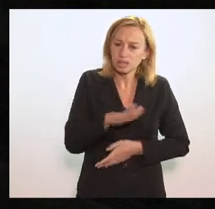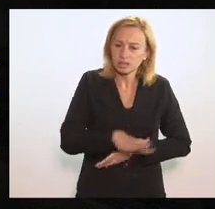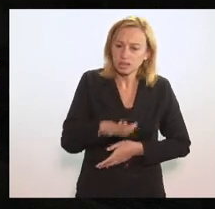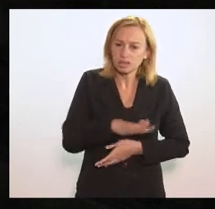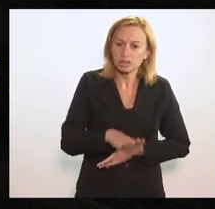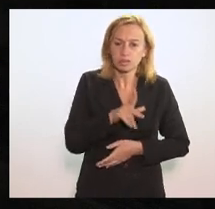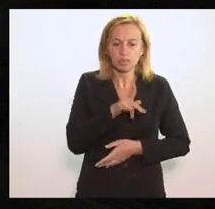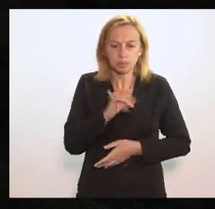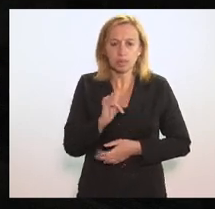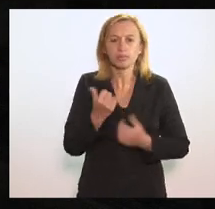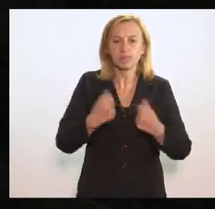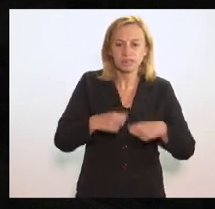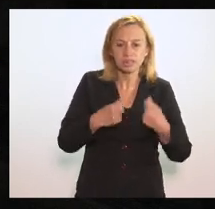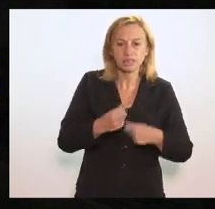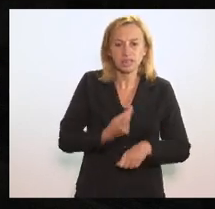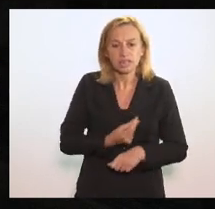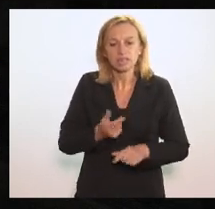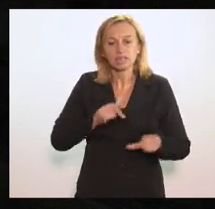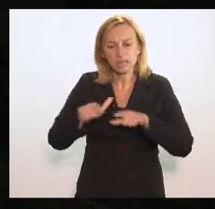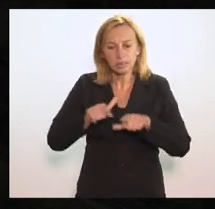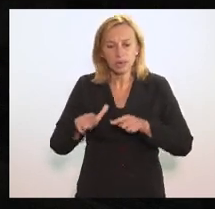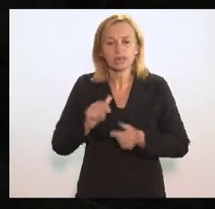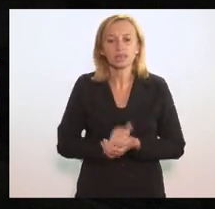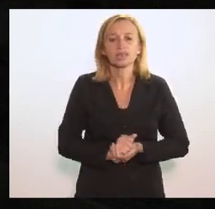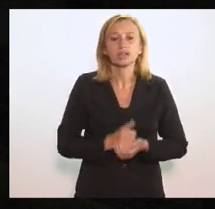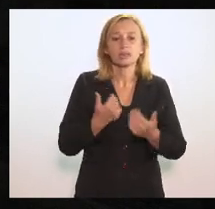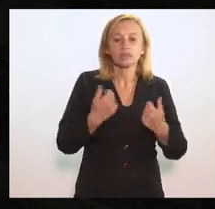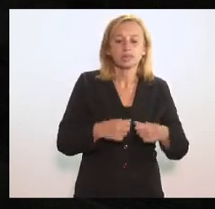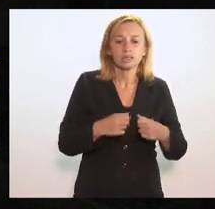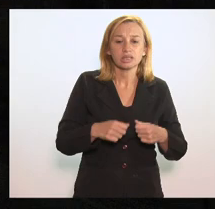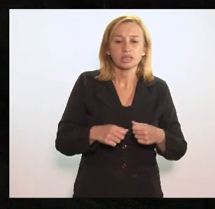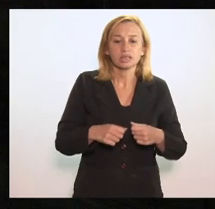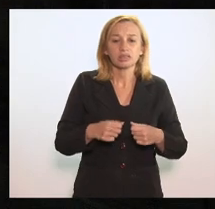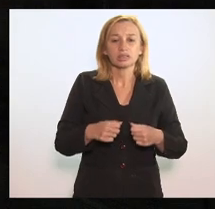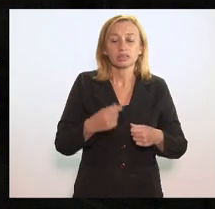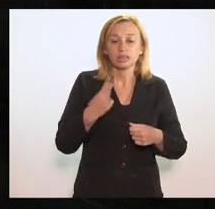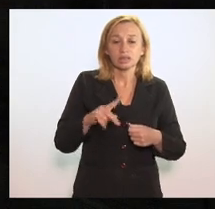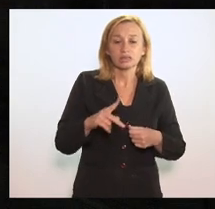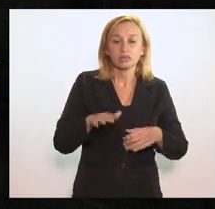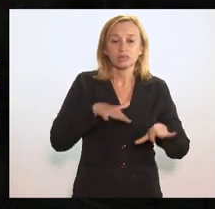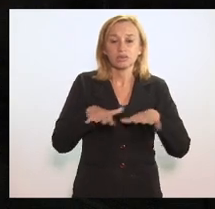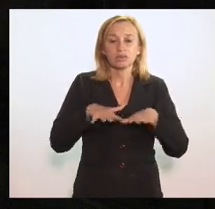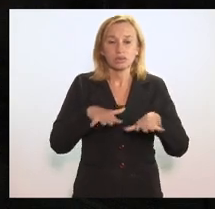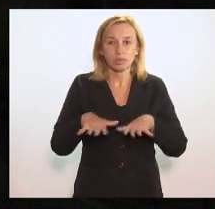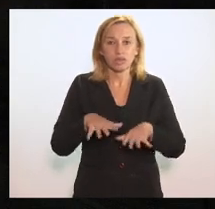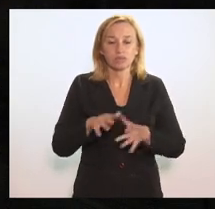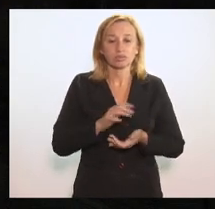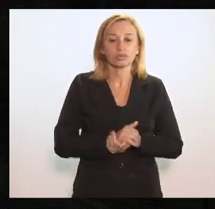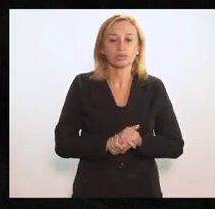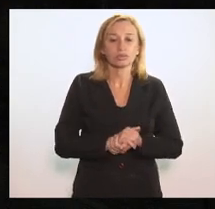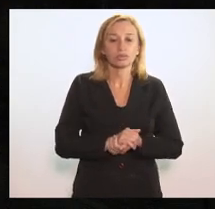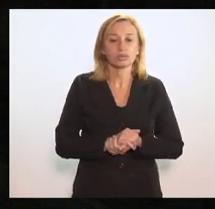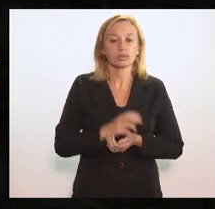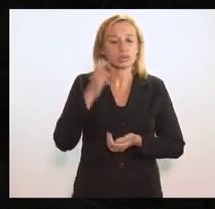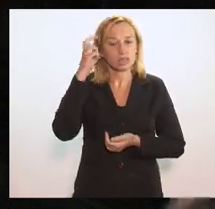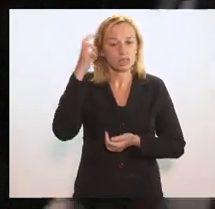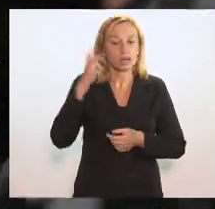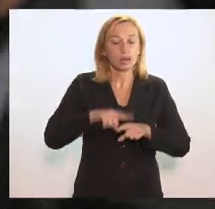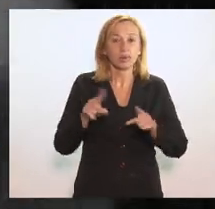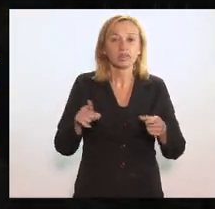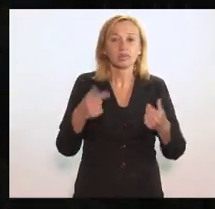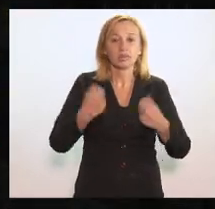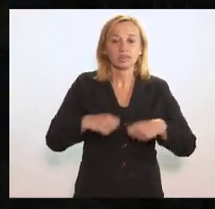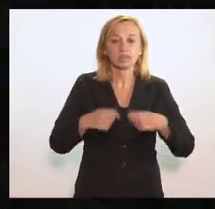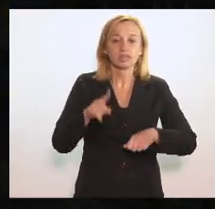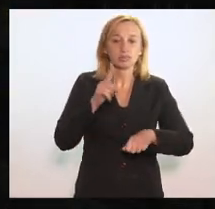pais que precisam trabalhar, essencial para o seu desenvolvimento intelectual. Mas o que a gente precisa nesse